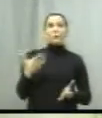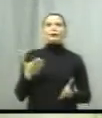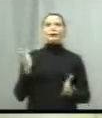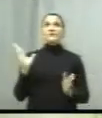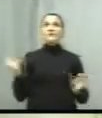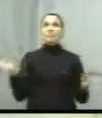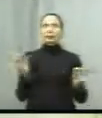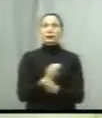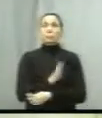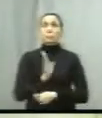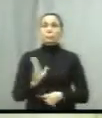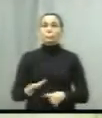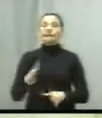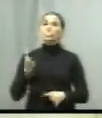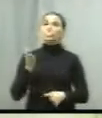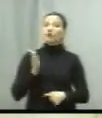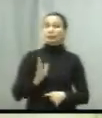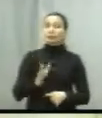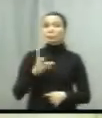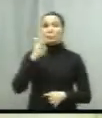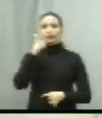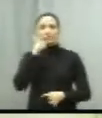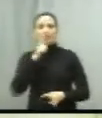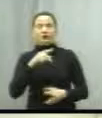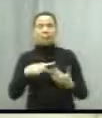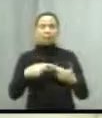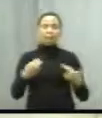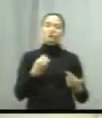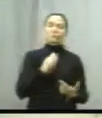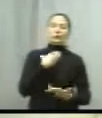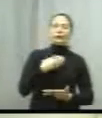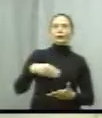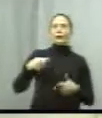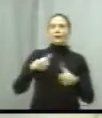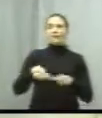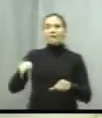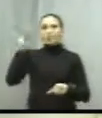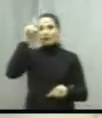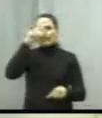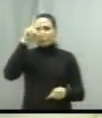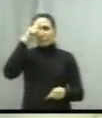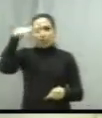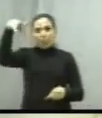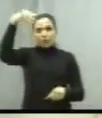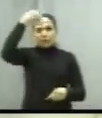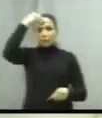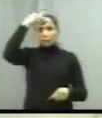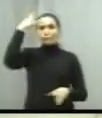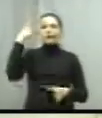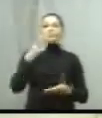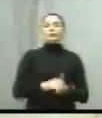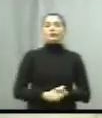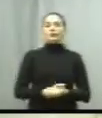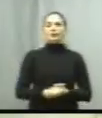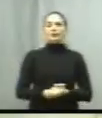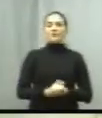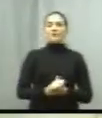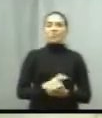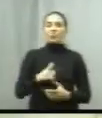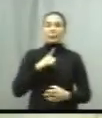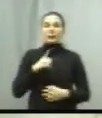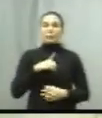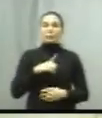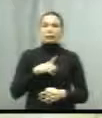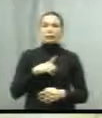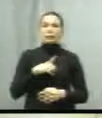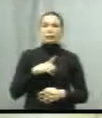Boi, já seria uma grande vitória para ficar para a história da cidade de Araraquara. Como vocês têm ainda